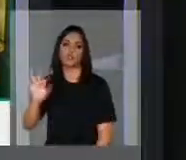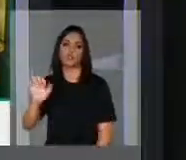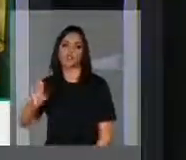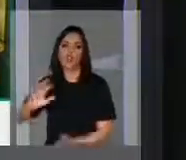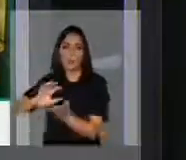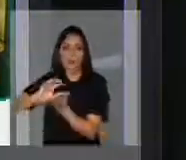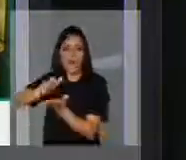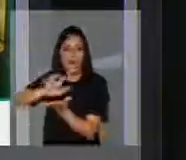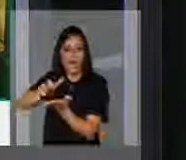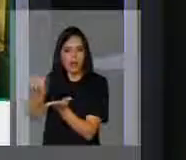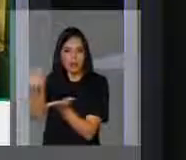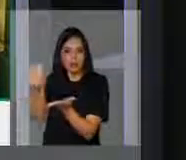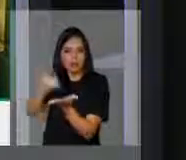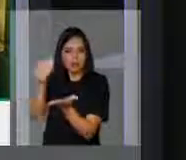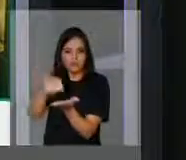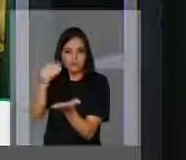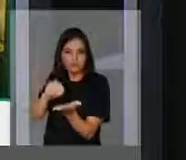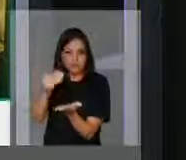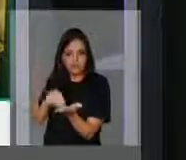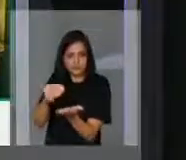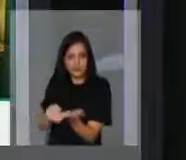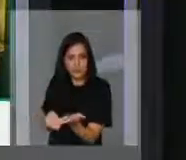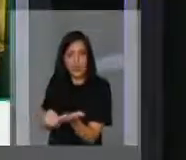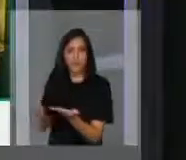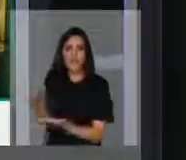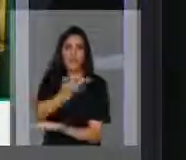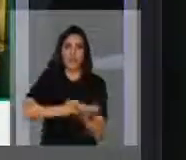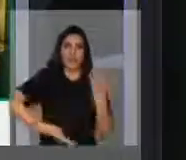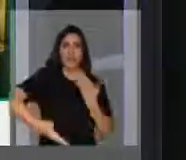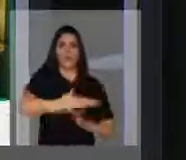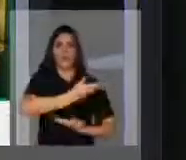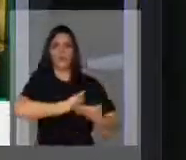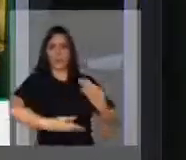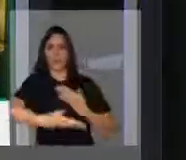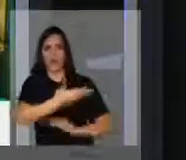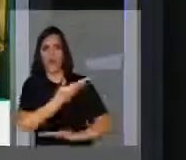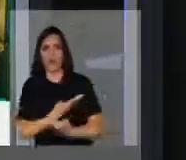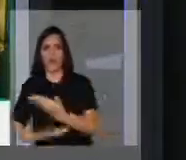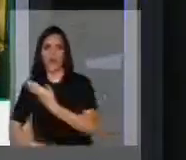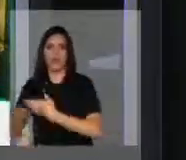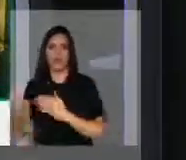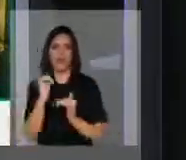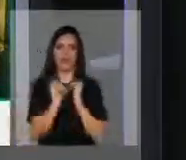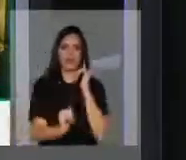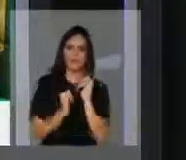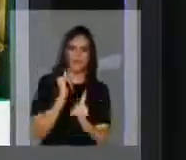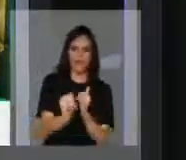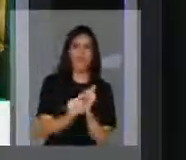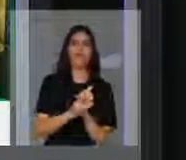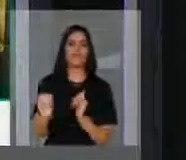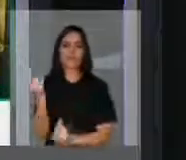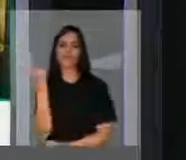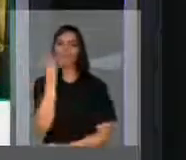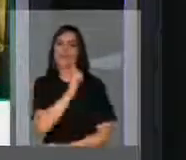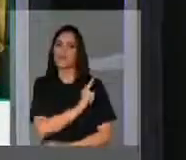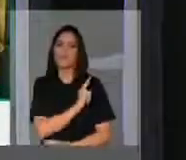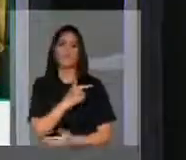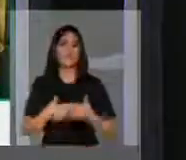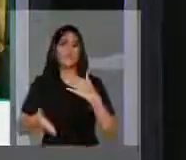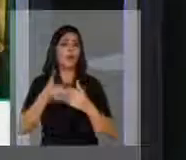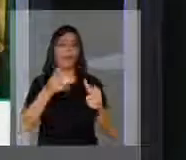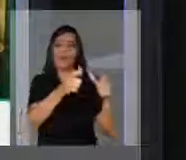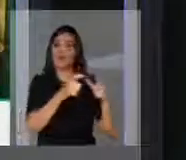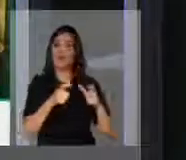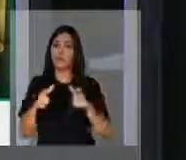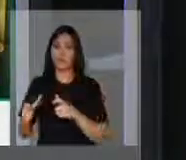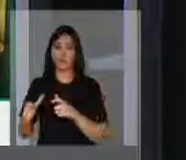de dados, vamos dizer assim, o compartilhamento das informações vai chegar até a ponta da linha.